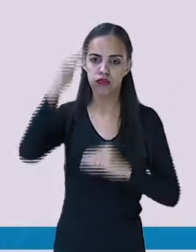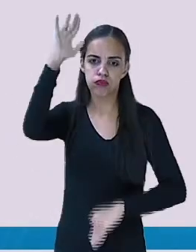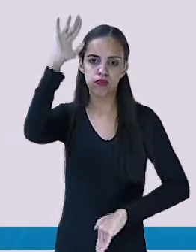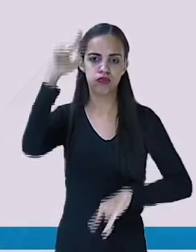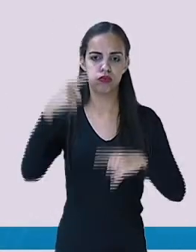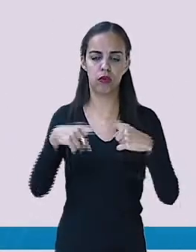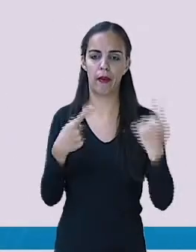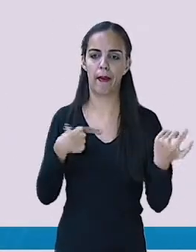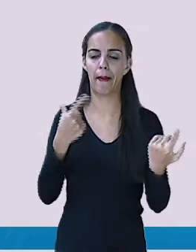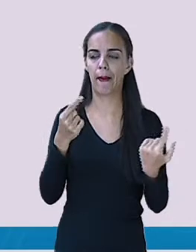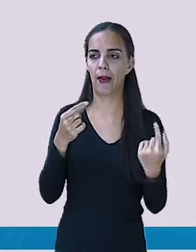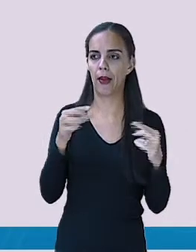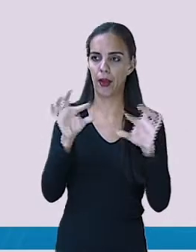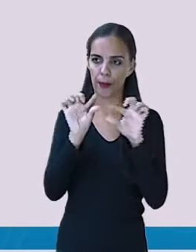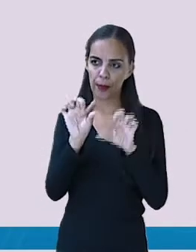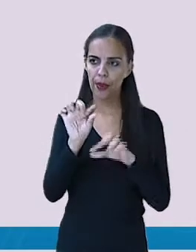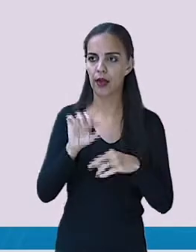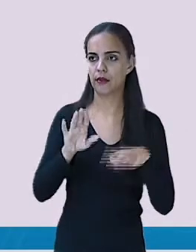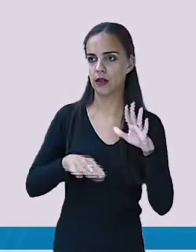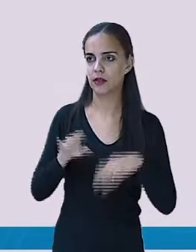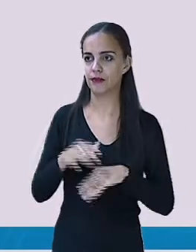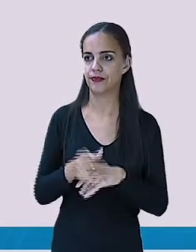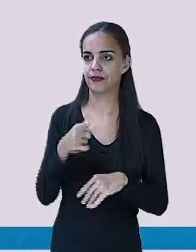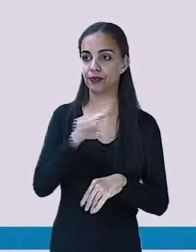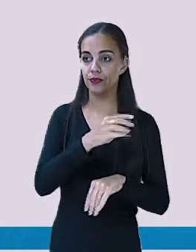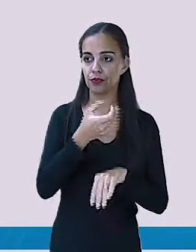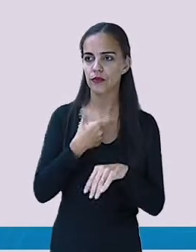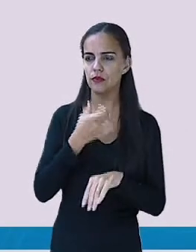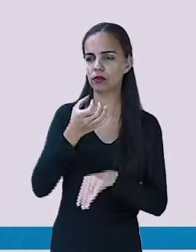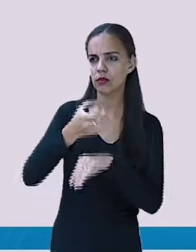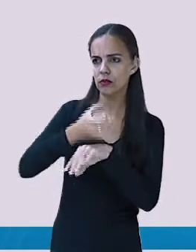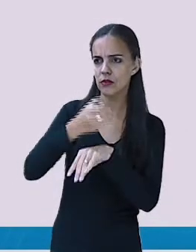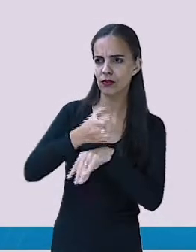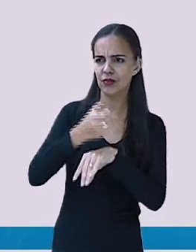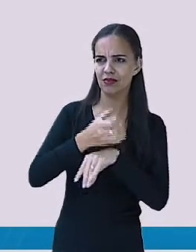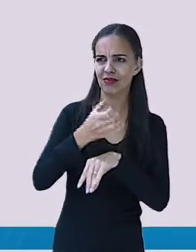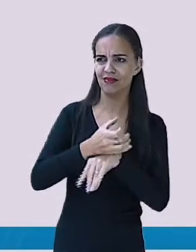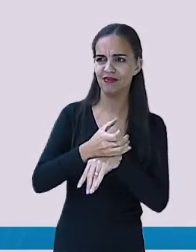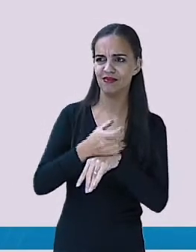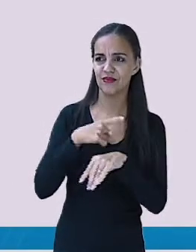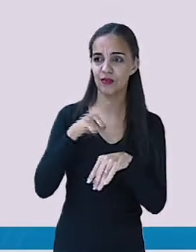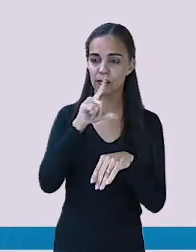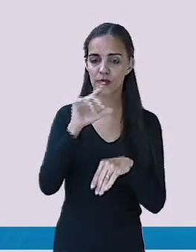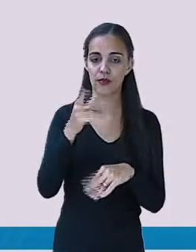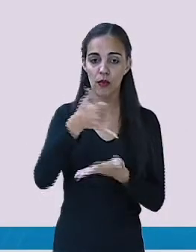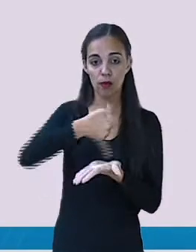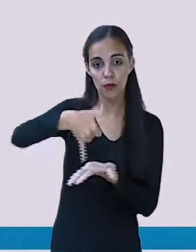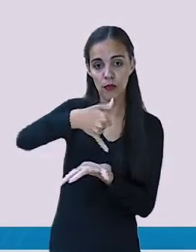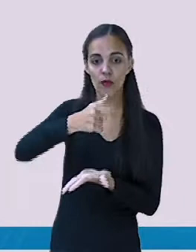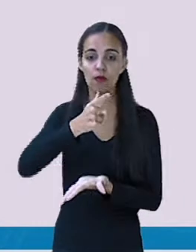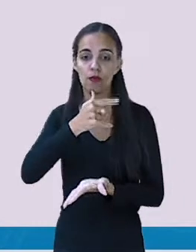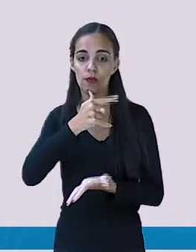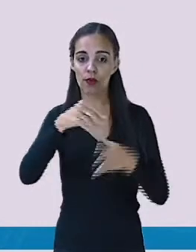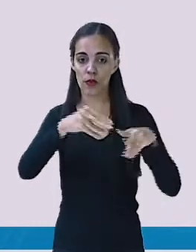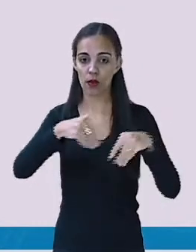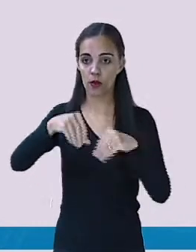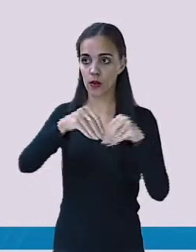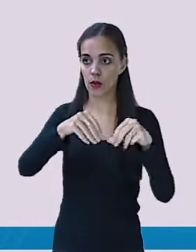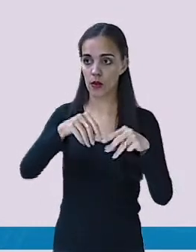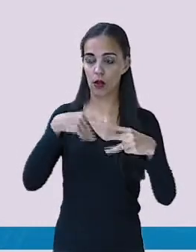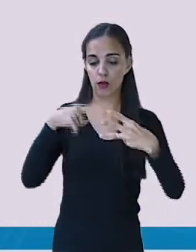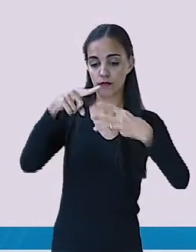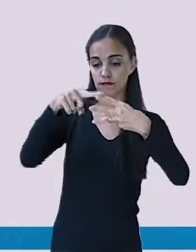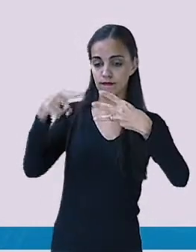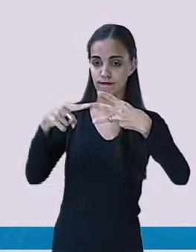química ferro ótimo o que é que a gente tem aqui óleo água Areias